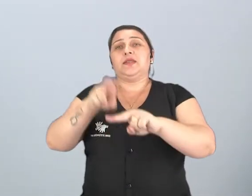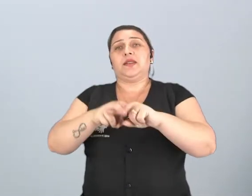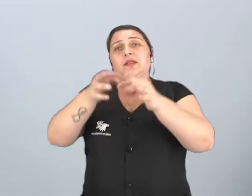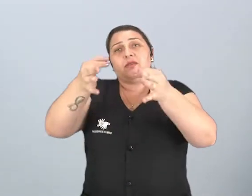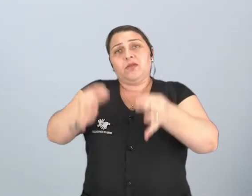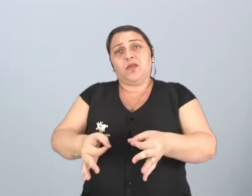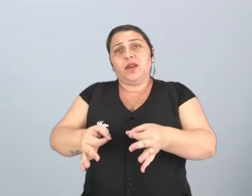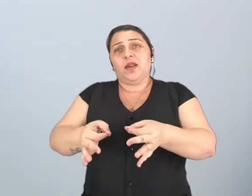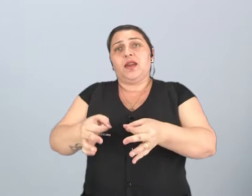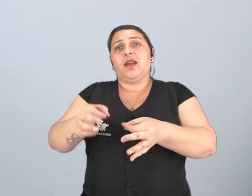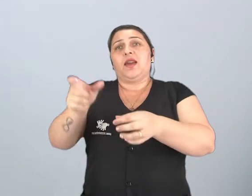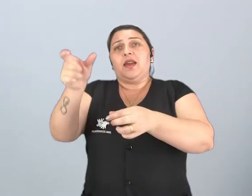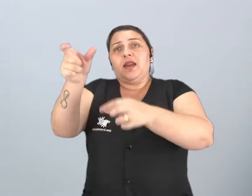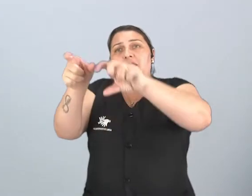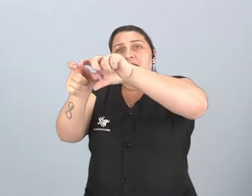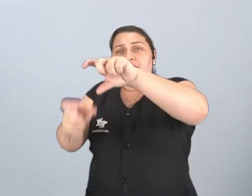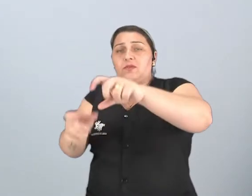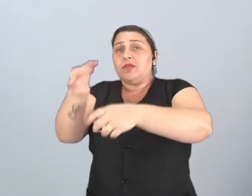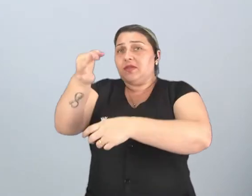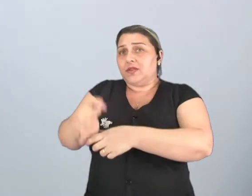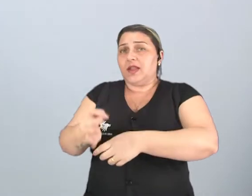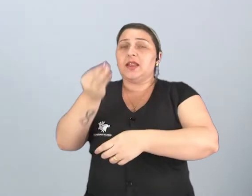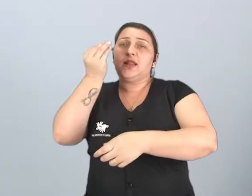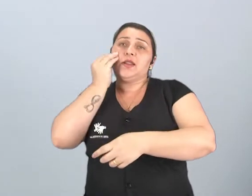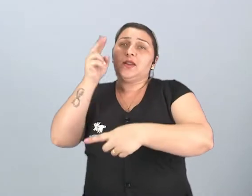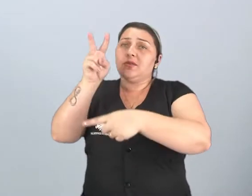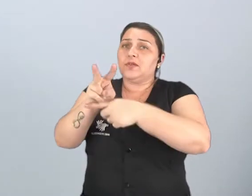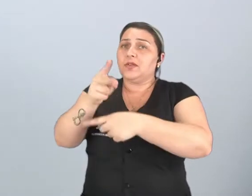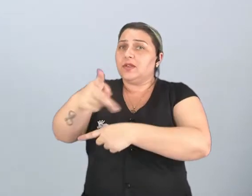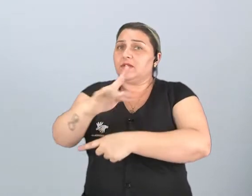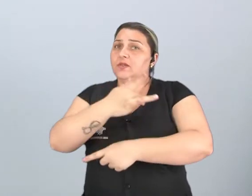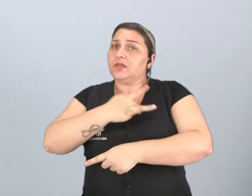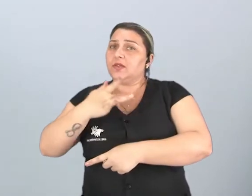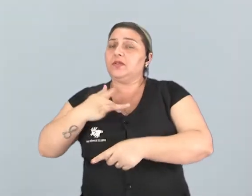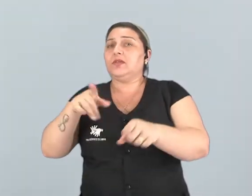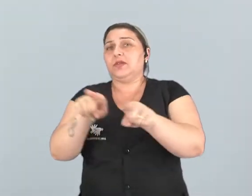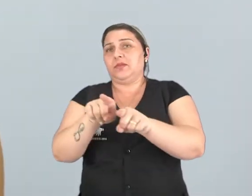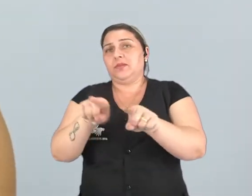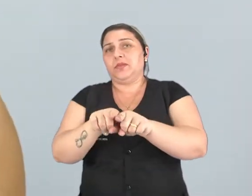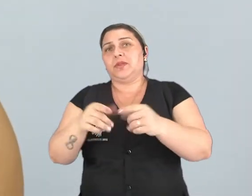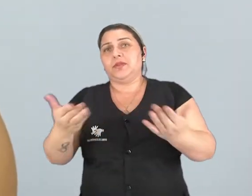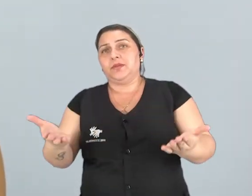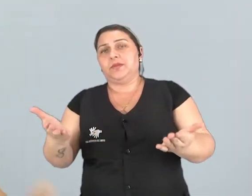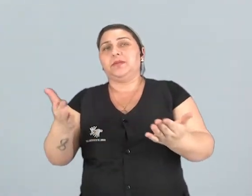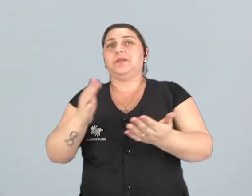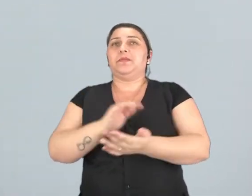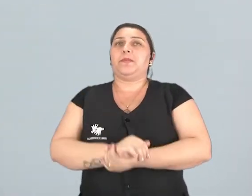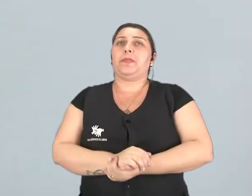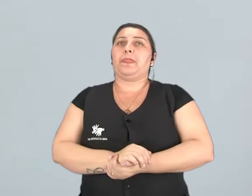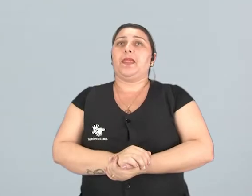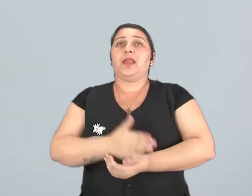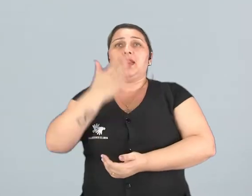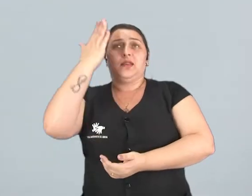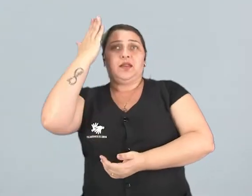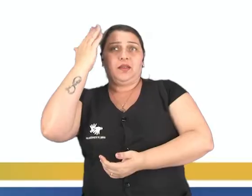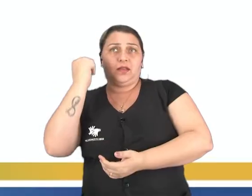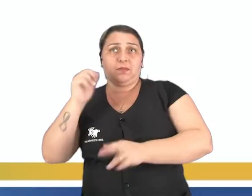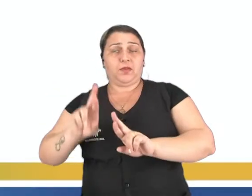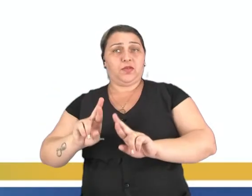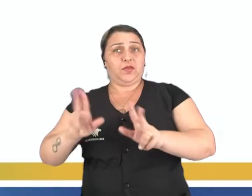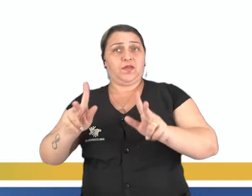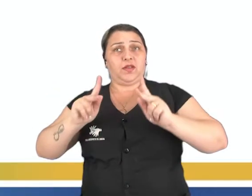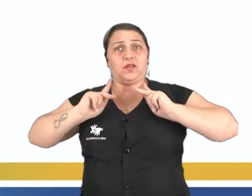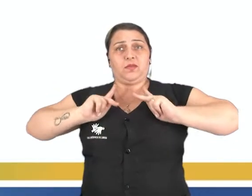direito, ajeita essa coluna. Por quê? Porque a gente tá tentando cuidar da sua saúde também, né? Saber distinguir